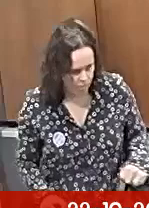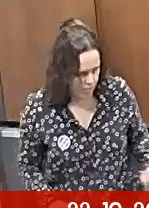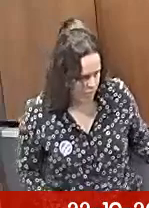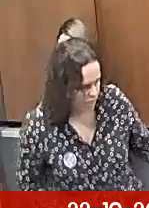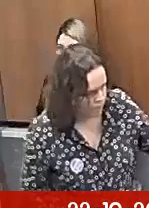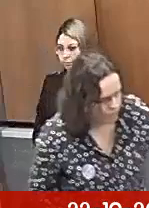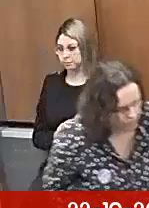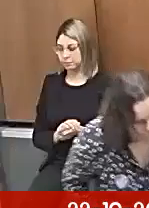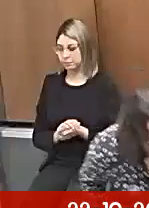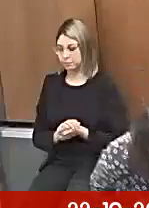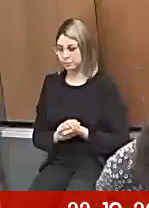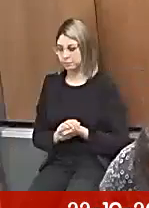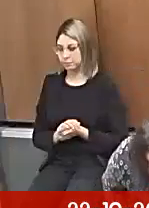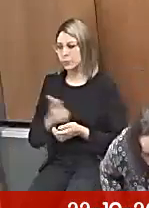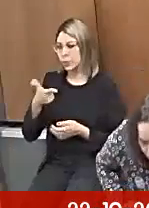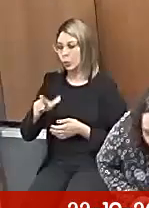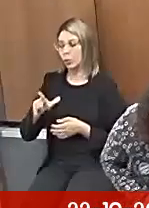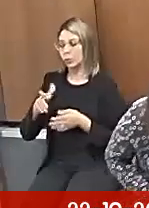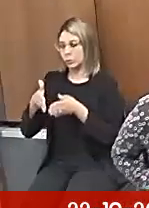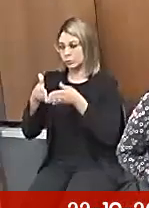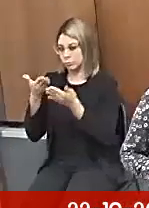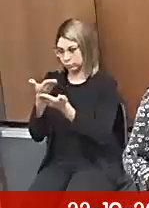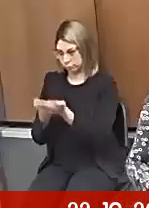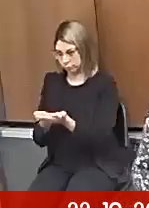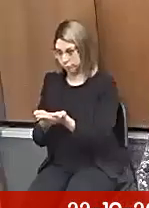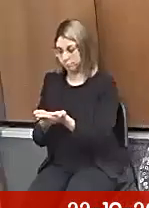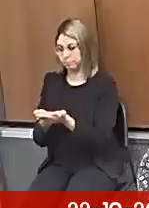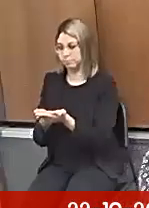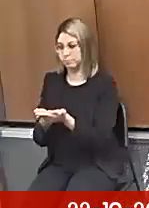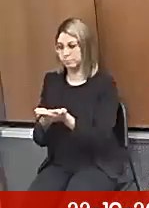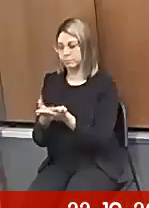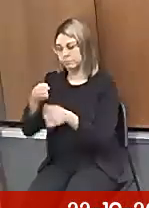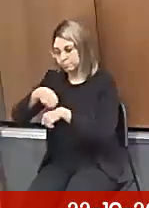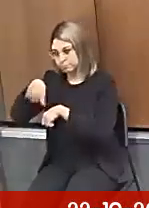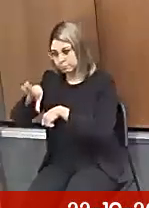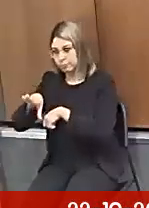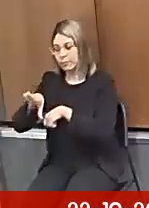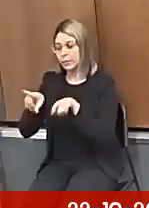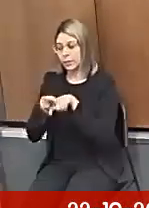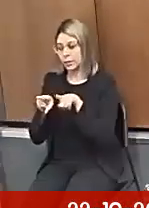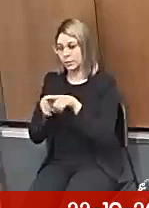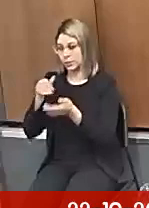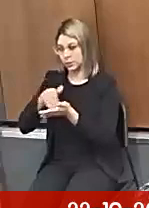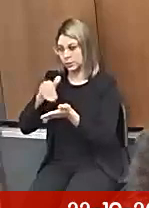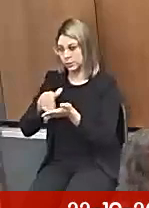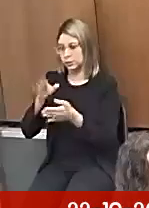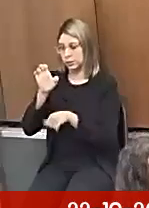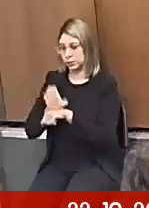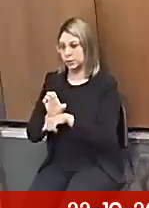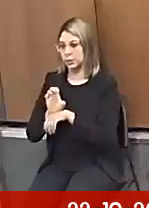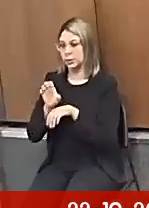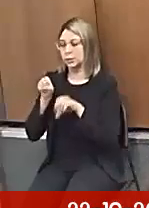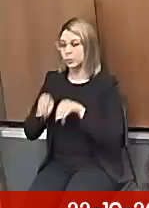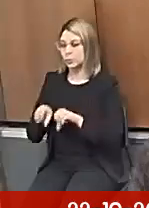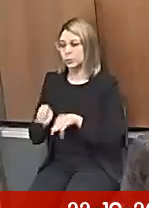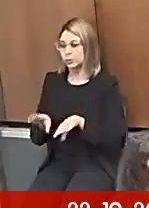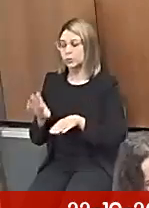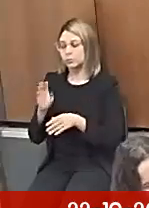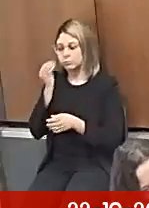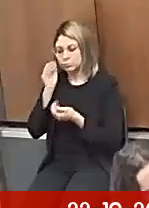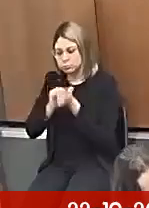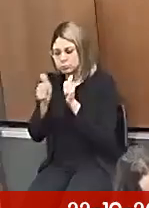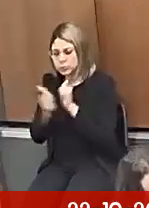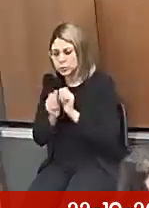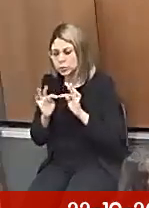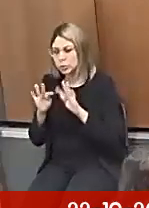final, né? Próximo requerimento, seja encaminhado à Secretaria também de Estado de Educação, pedido de providência no sentido de adequar todas